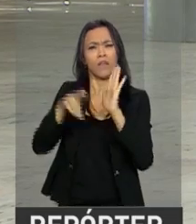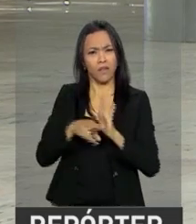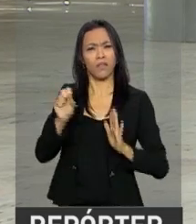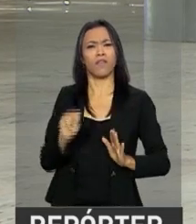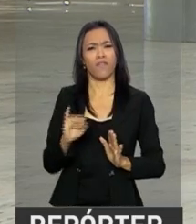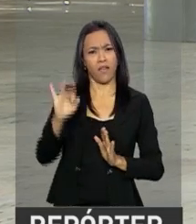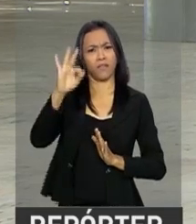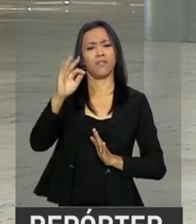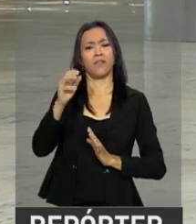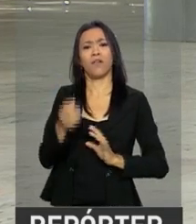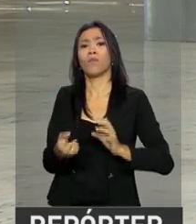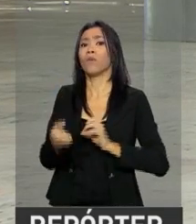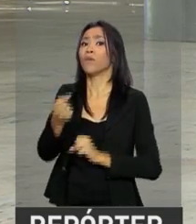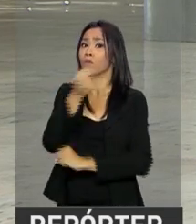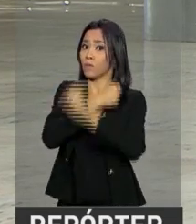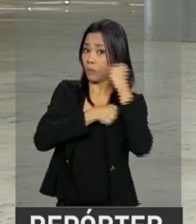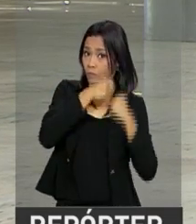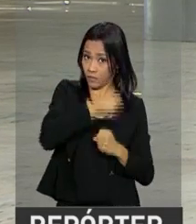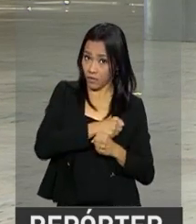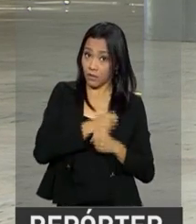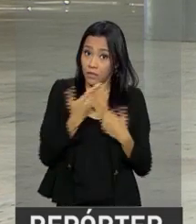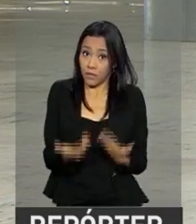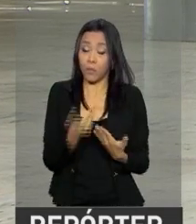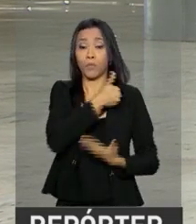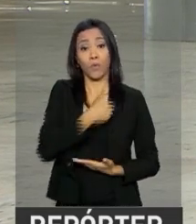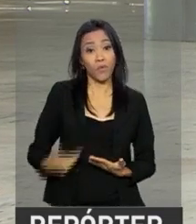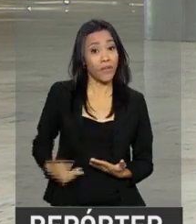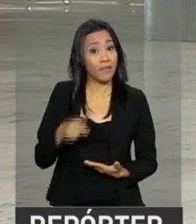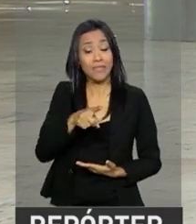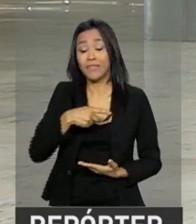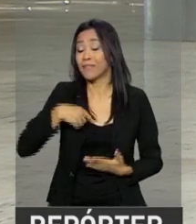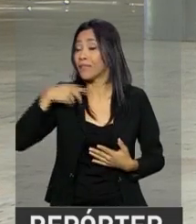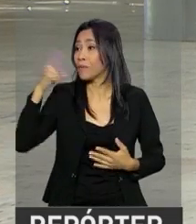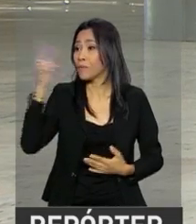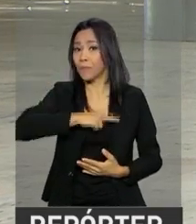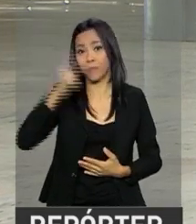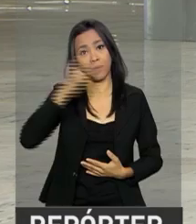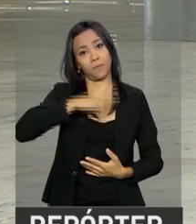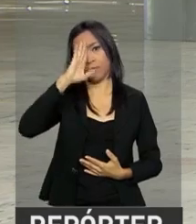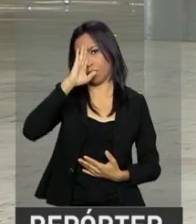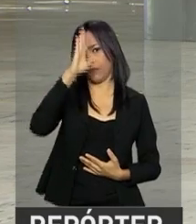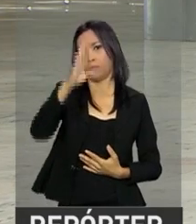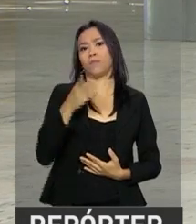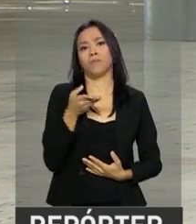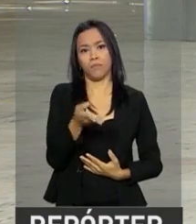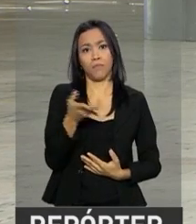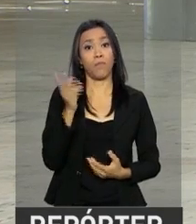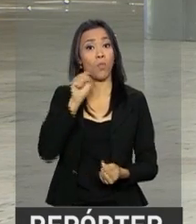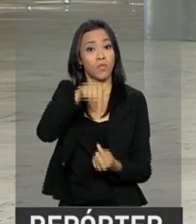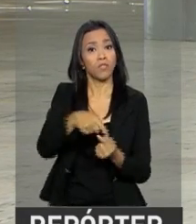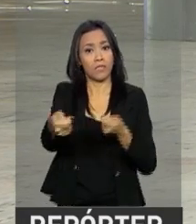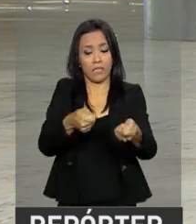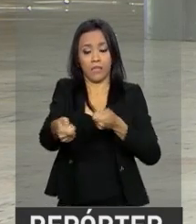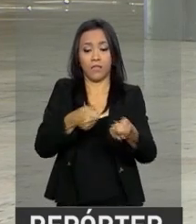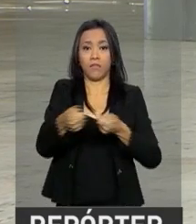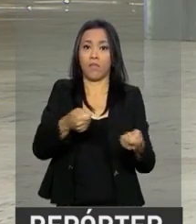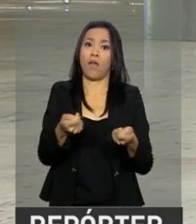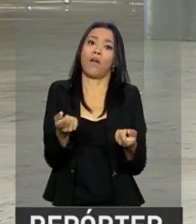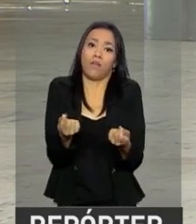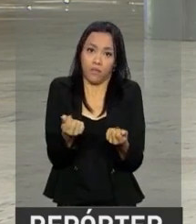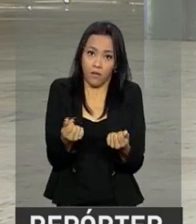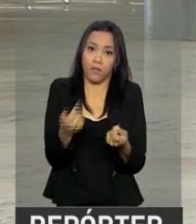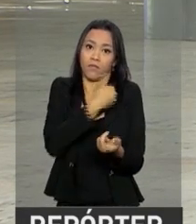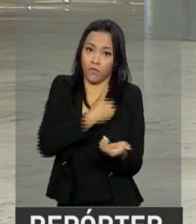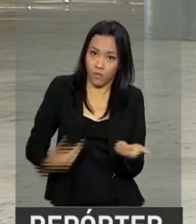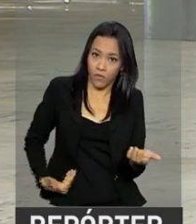anterior e para o governo como você falou ela é prioritária e fundamental para equilibrar as contas públicas e ajudar na retomada